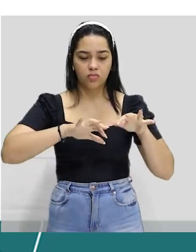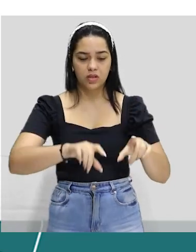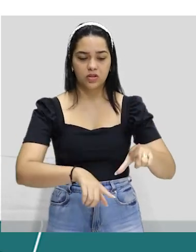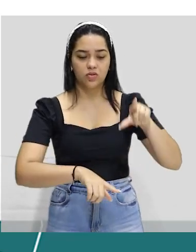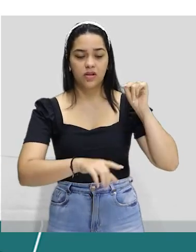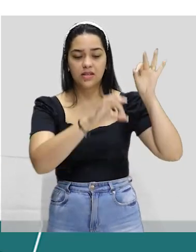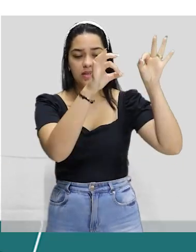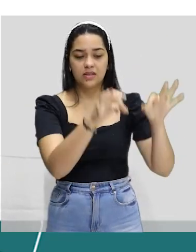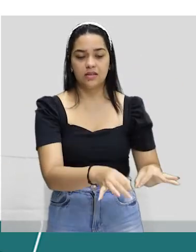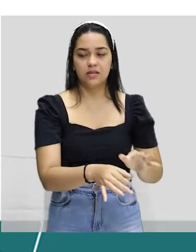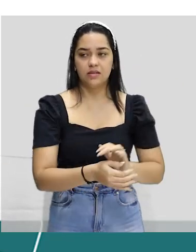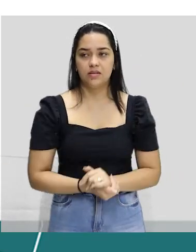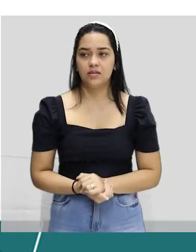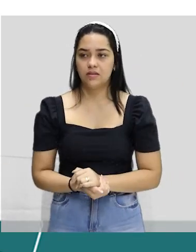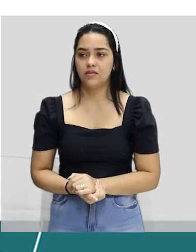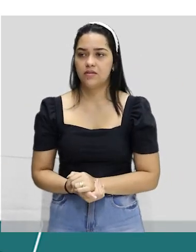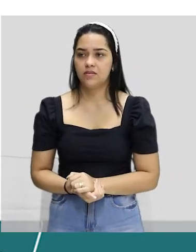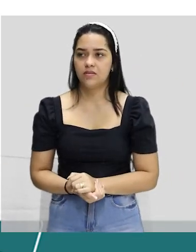sentença.